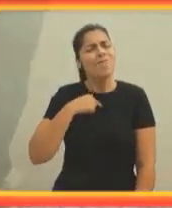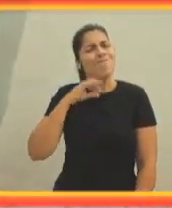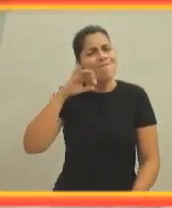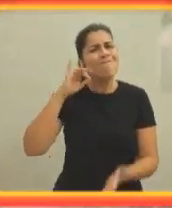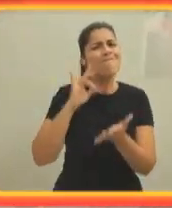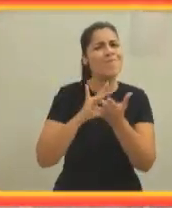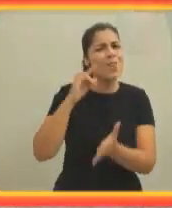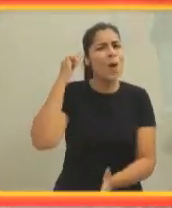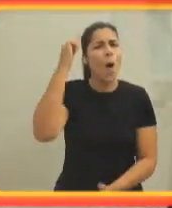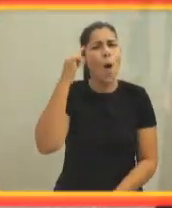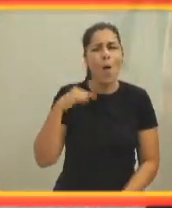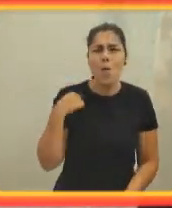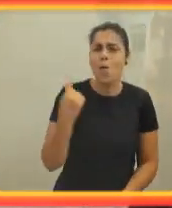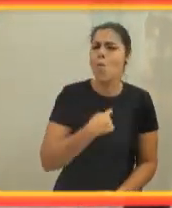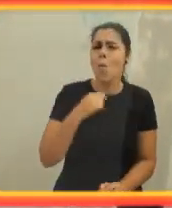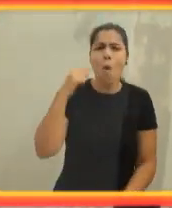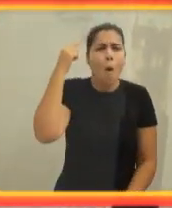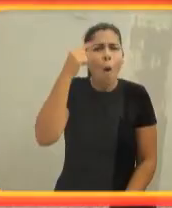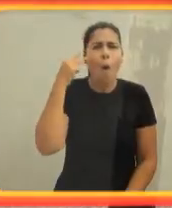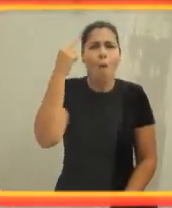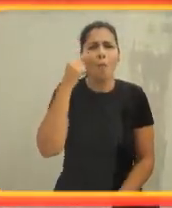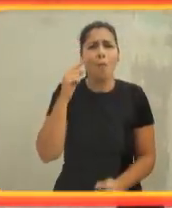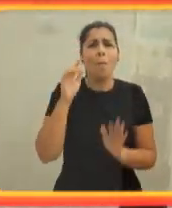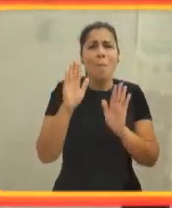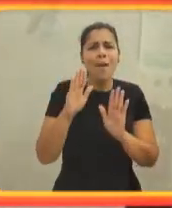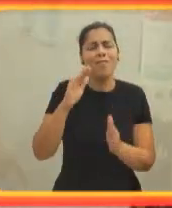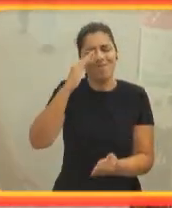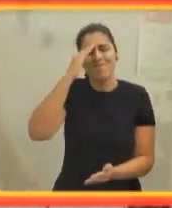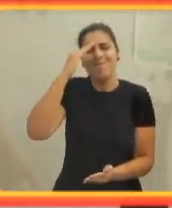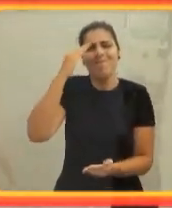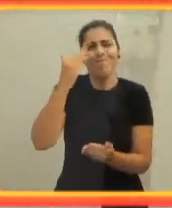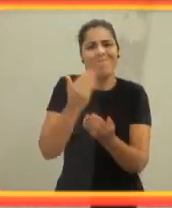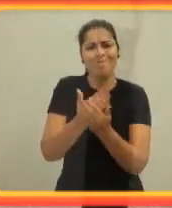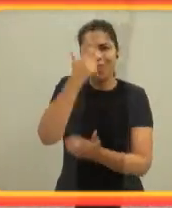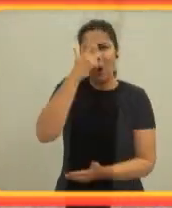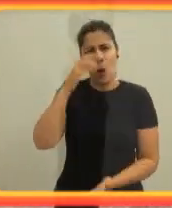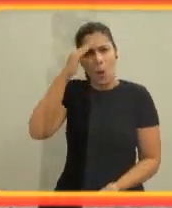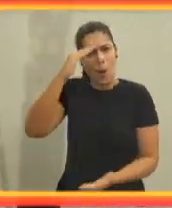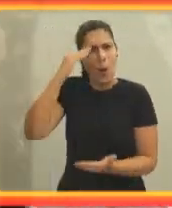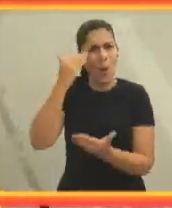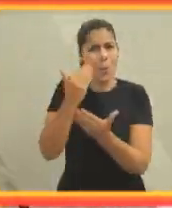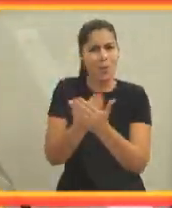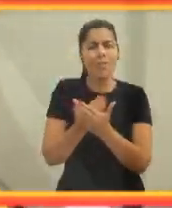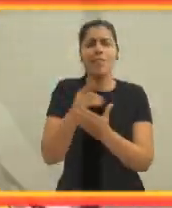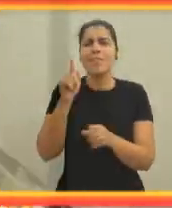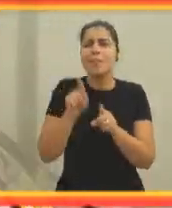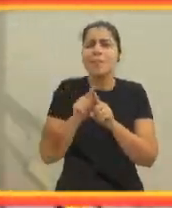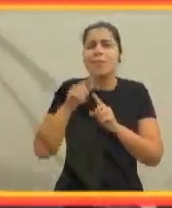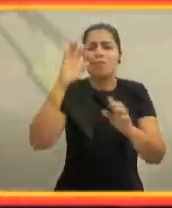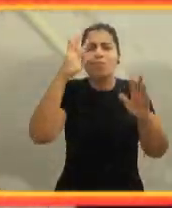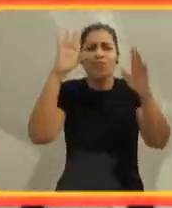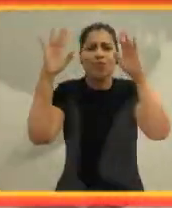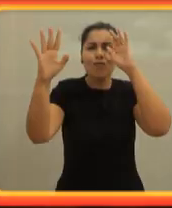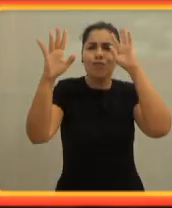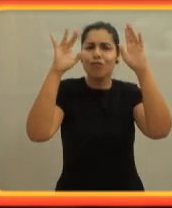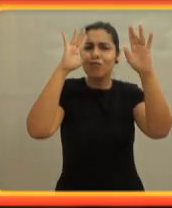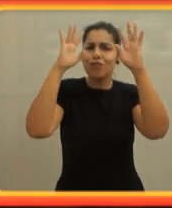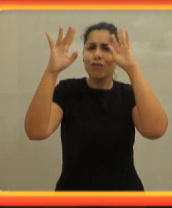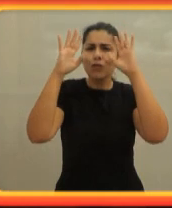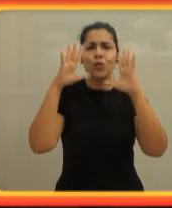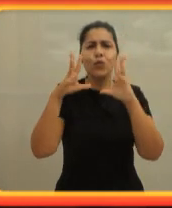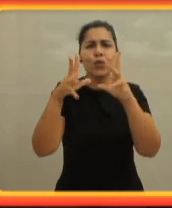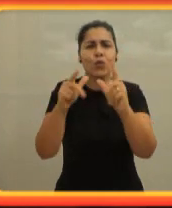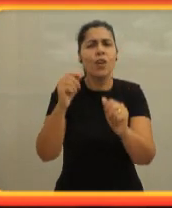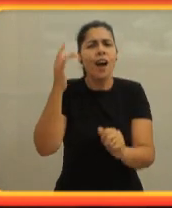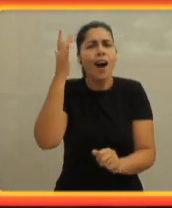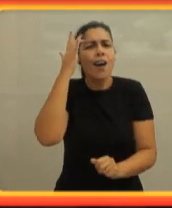nenhuma informação, nem absolutamente nada, comecei a procurar ajuda. Comecei